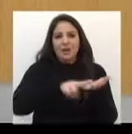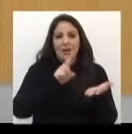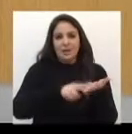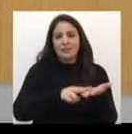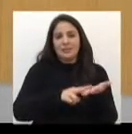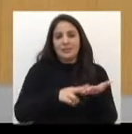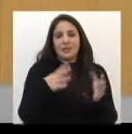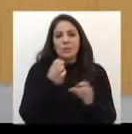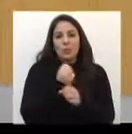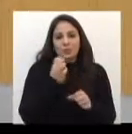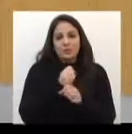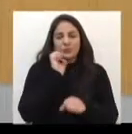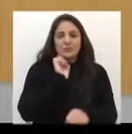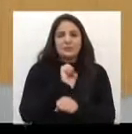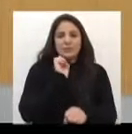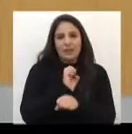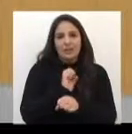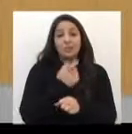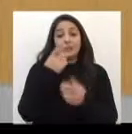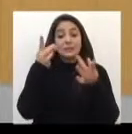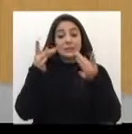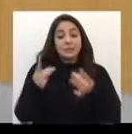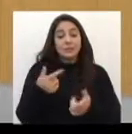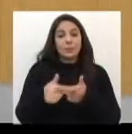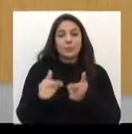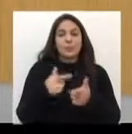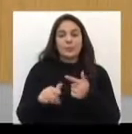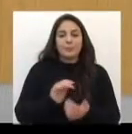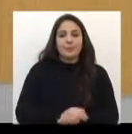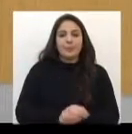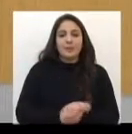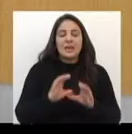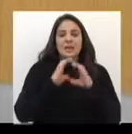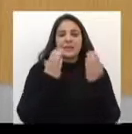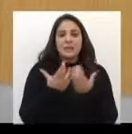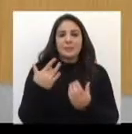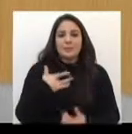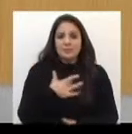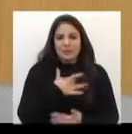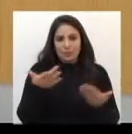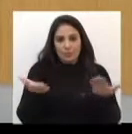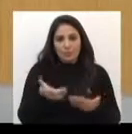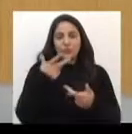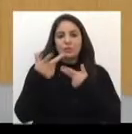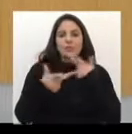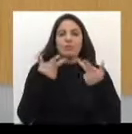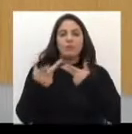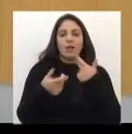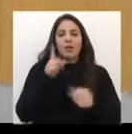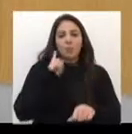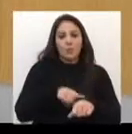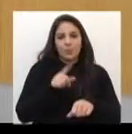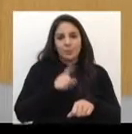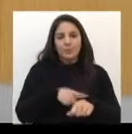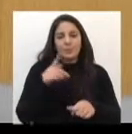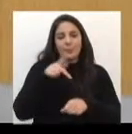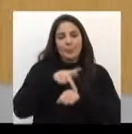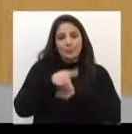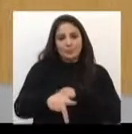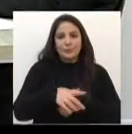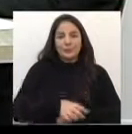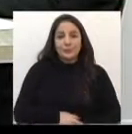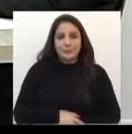do Estado detalhando o problema. O programa Câmara Saúde de hoje destaca a situação em Passo